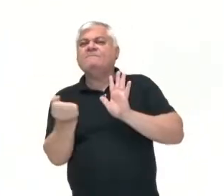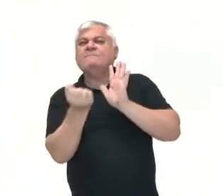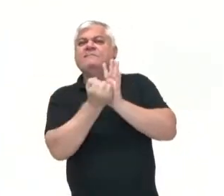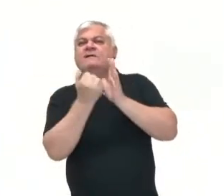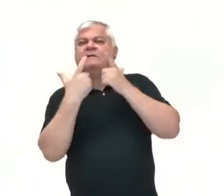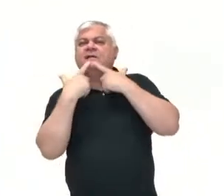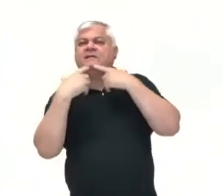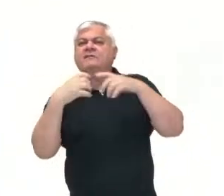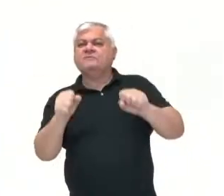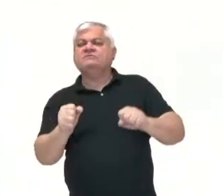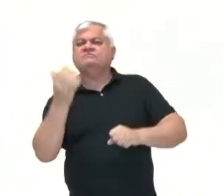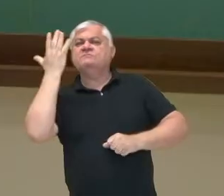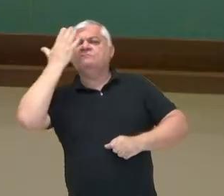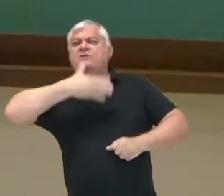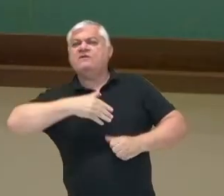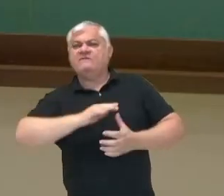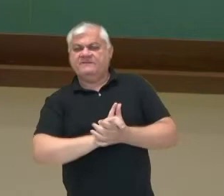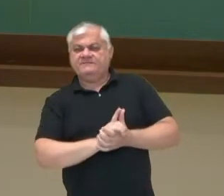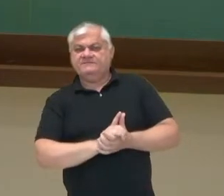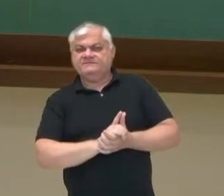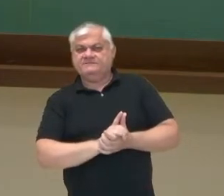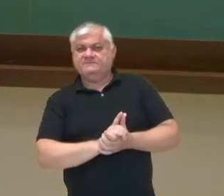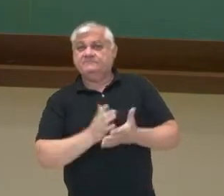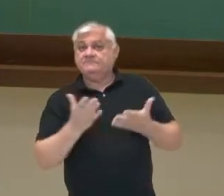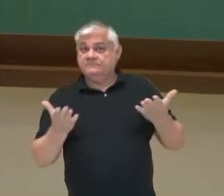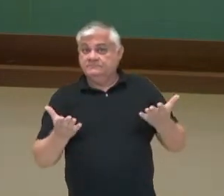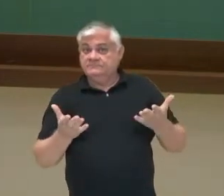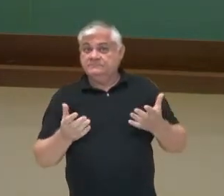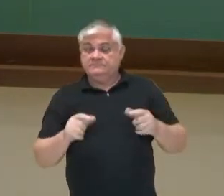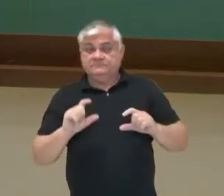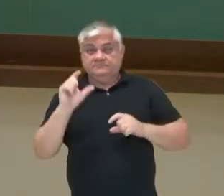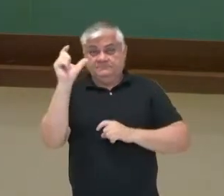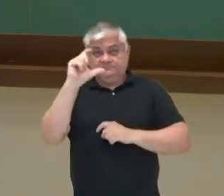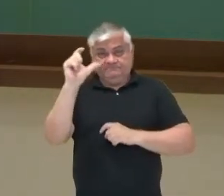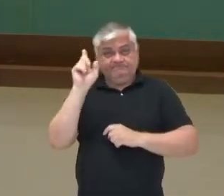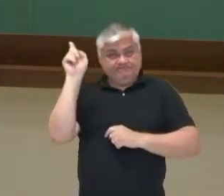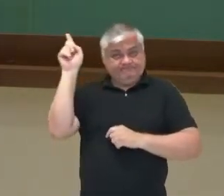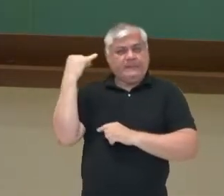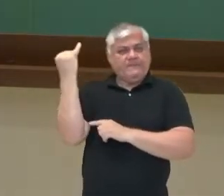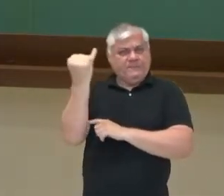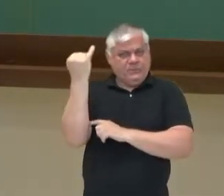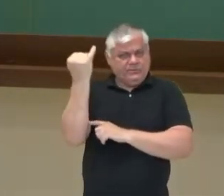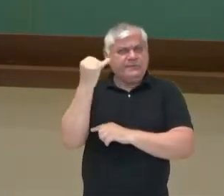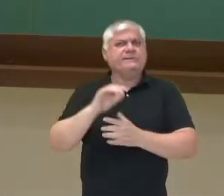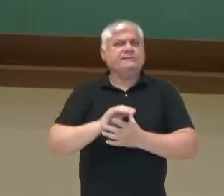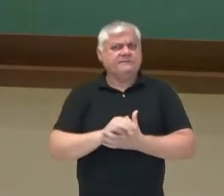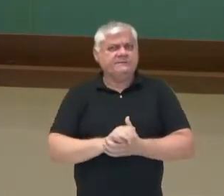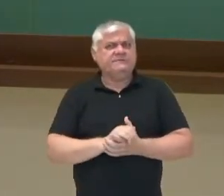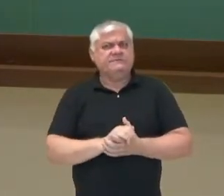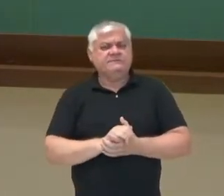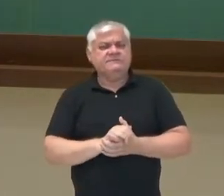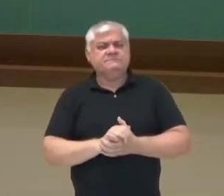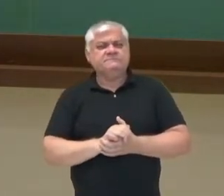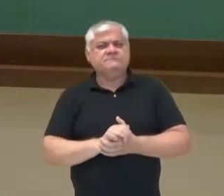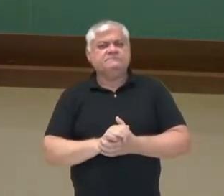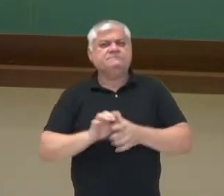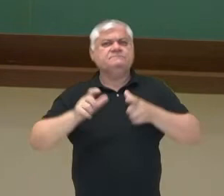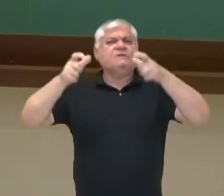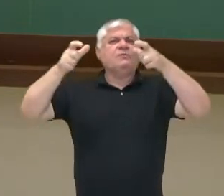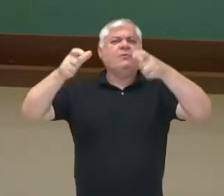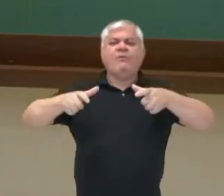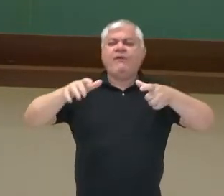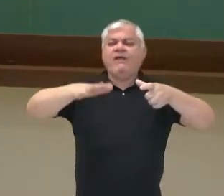texto evidenciam isso? Primeiro falando sobre esse trecho aqui, bem importante, né? Então, esta terra em que